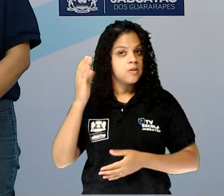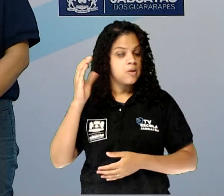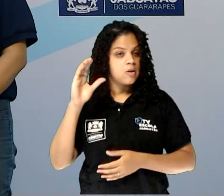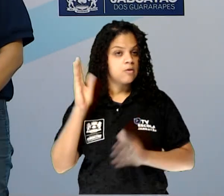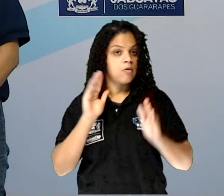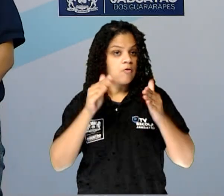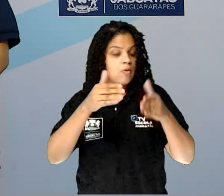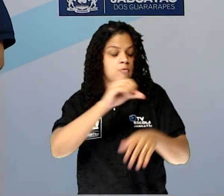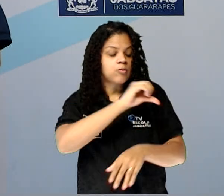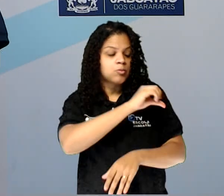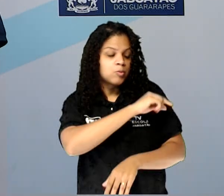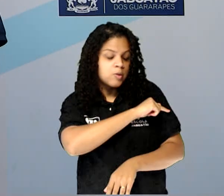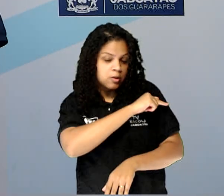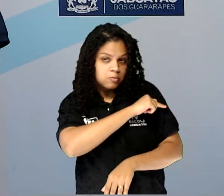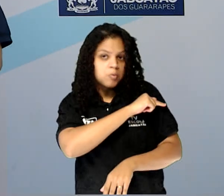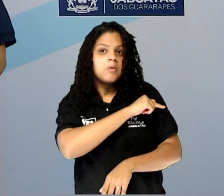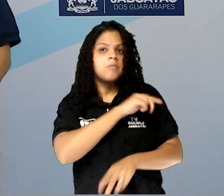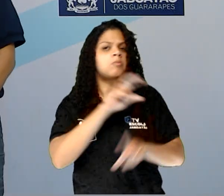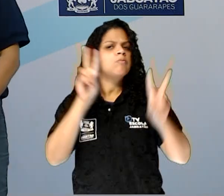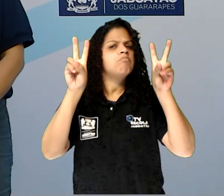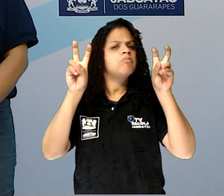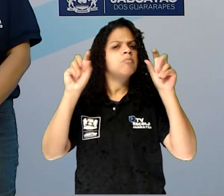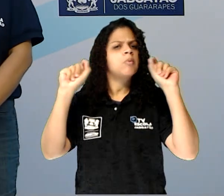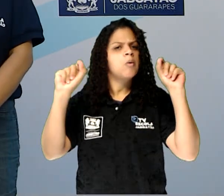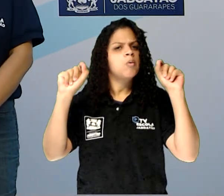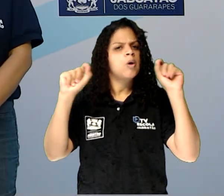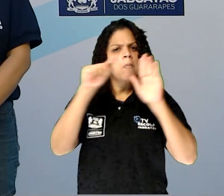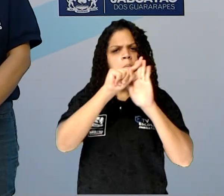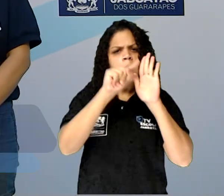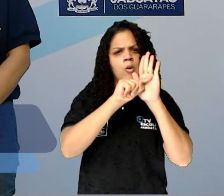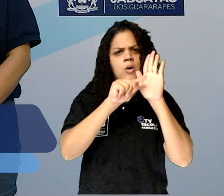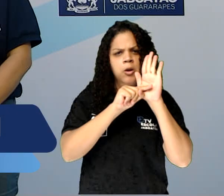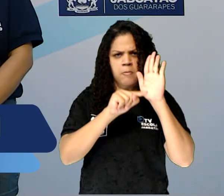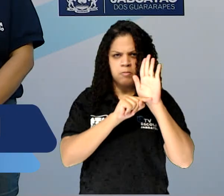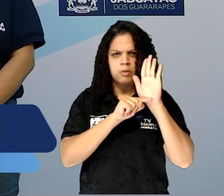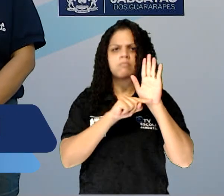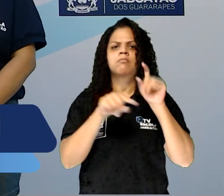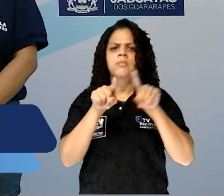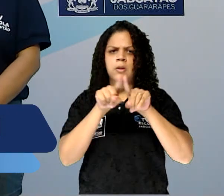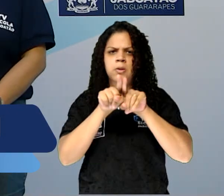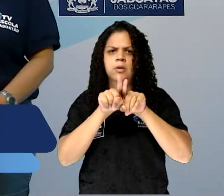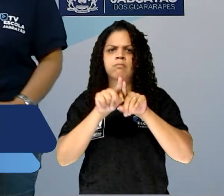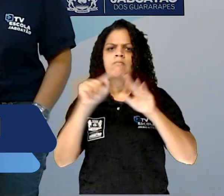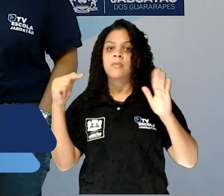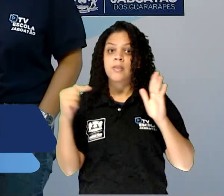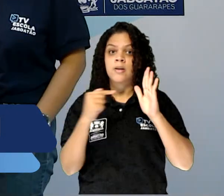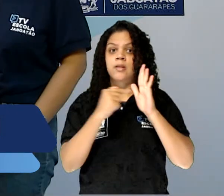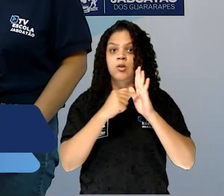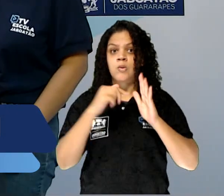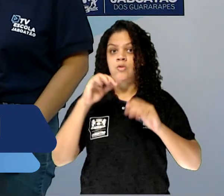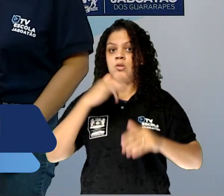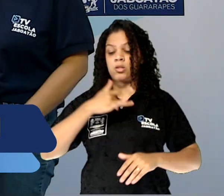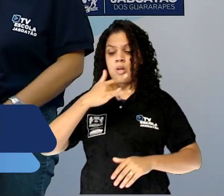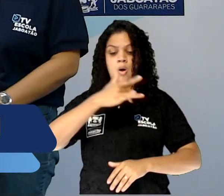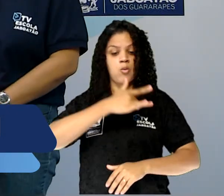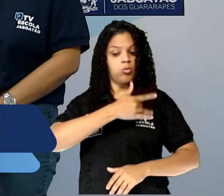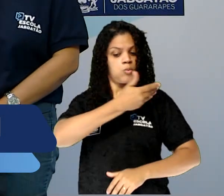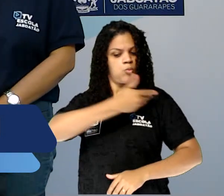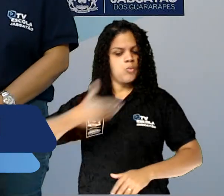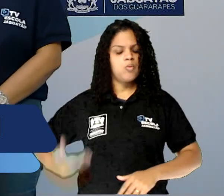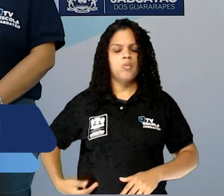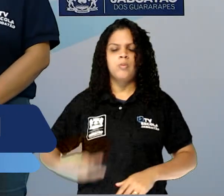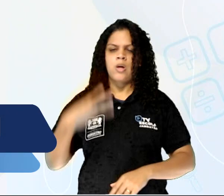ano, cujo tema vai ser Programas e Indicadores de Saúde Pública 3.